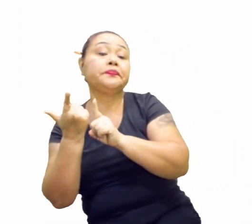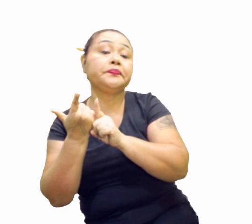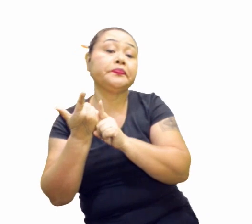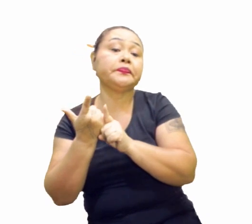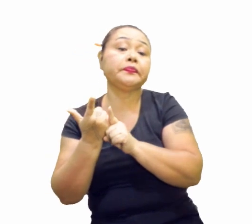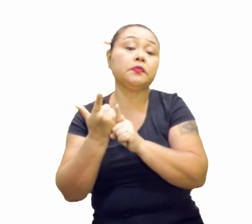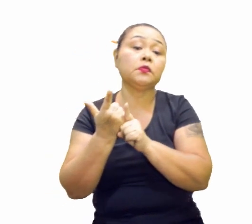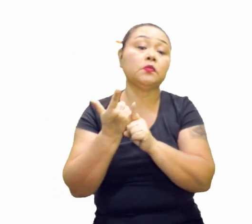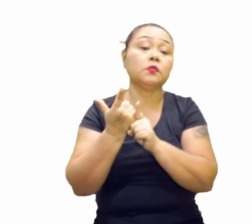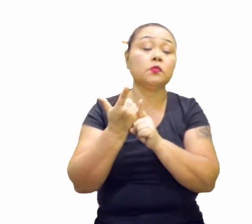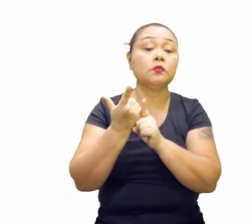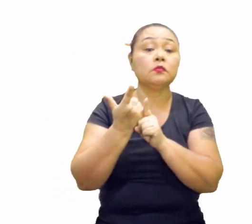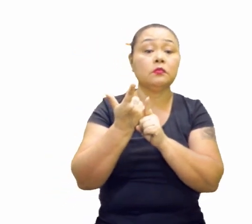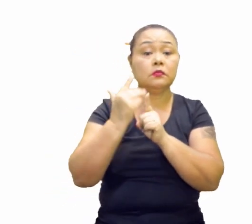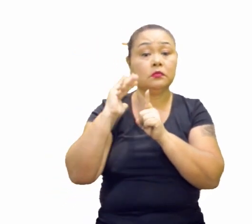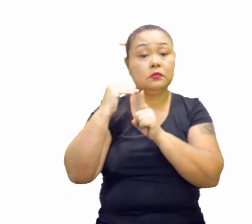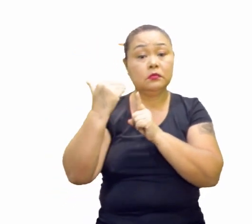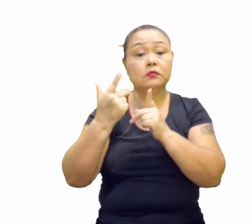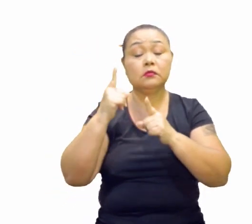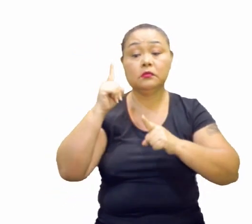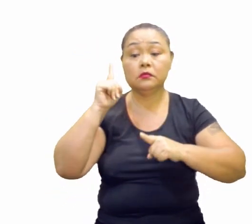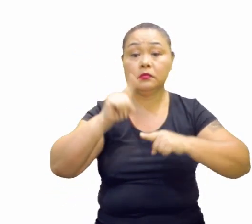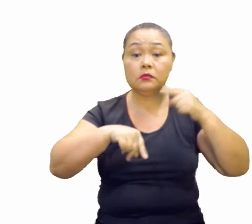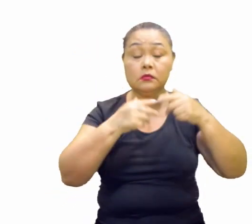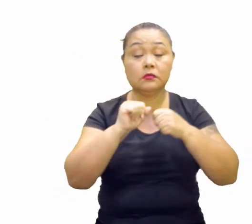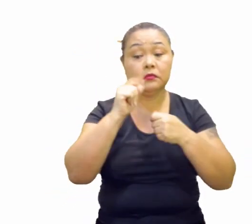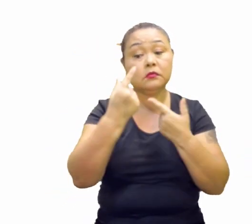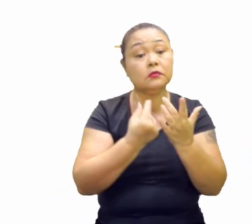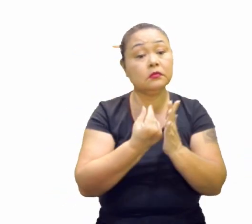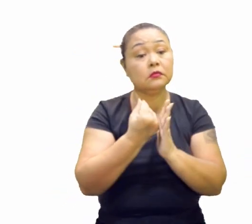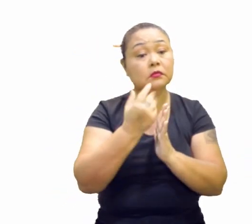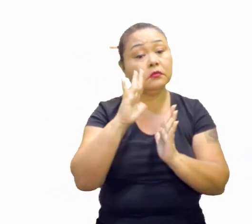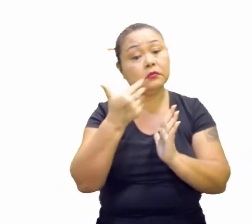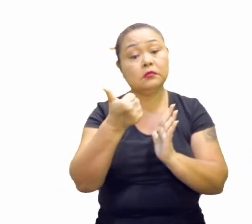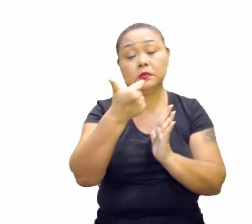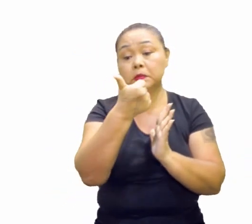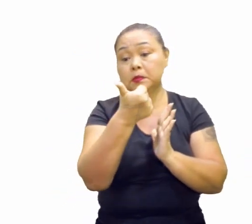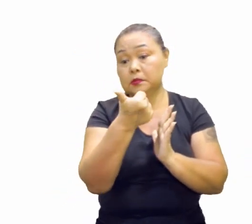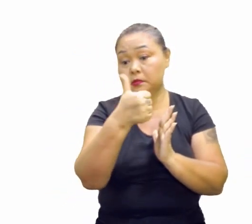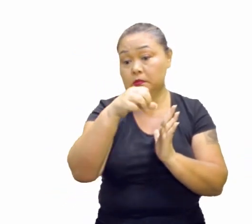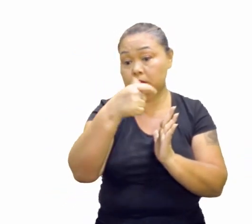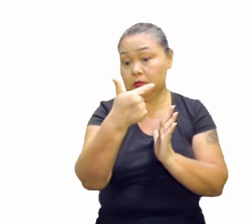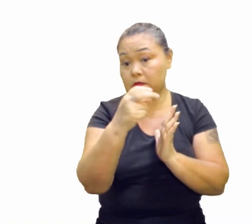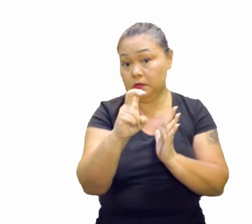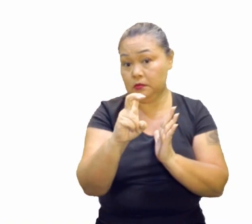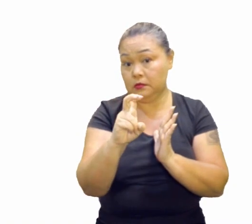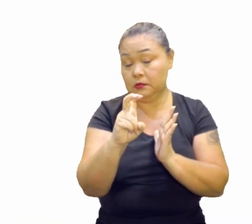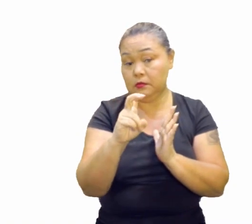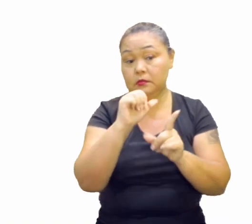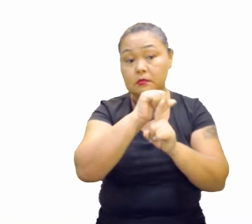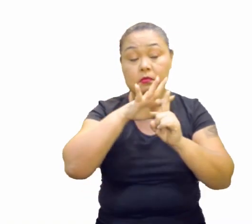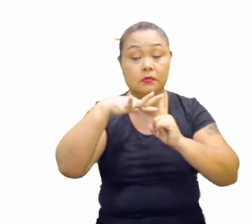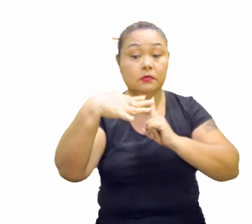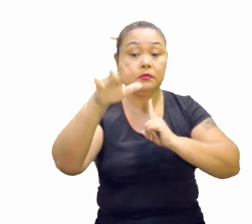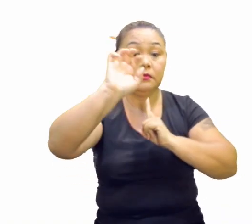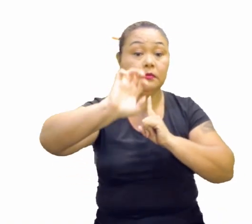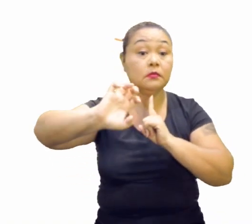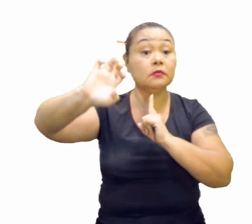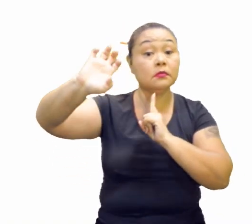nessa superprodução econômica, até por volta de 1925, as sociedades europeias ainda estavam